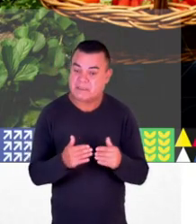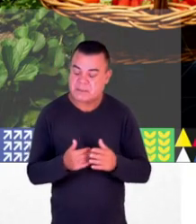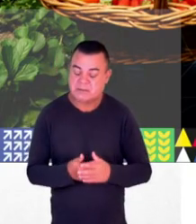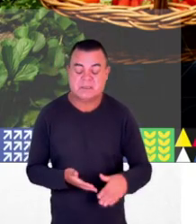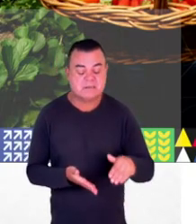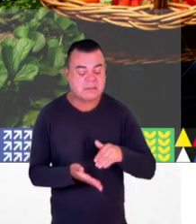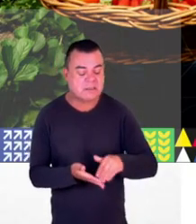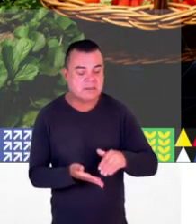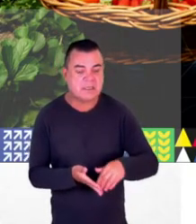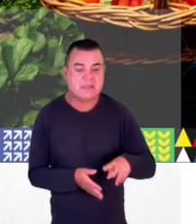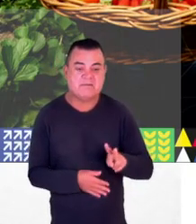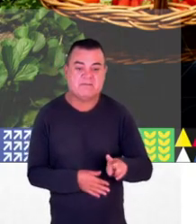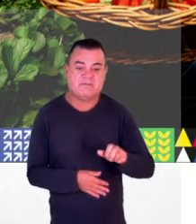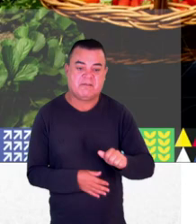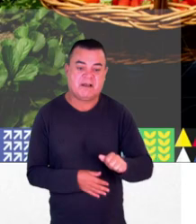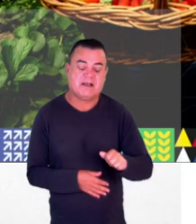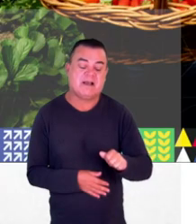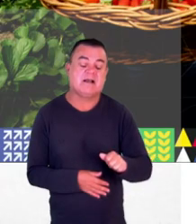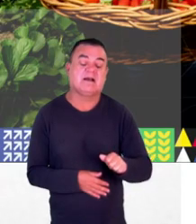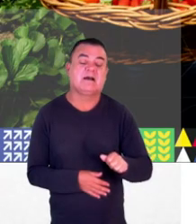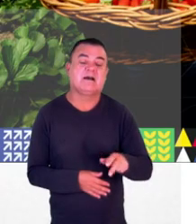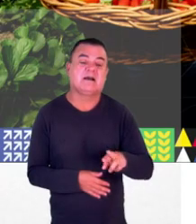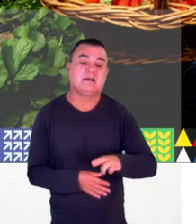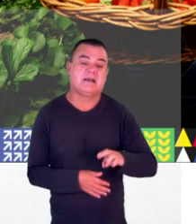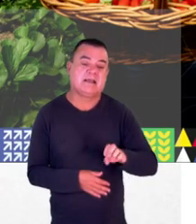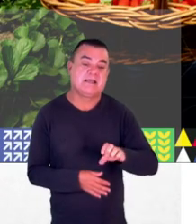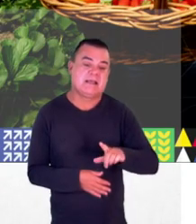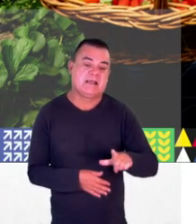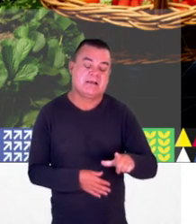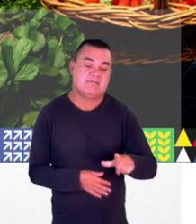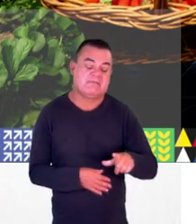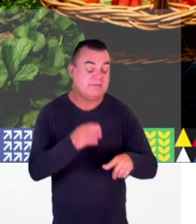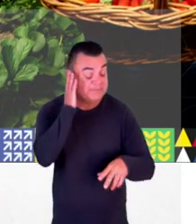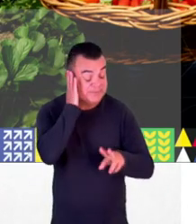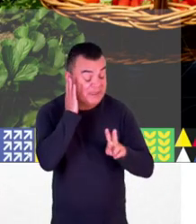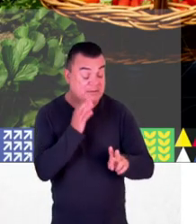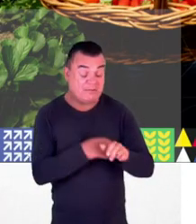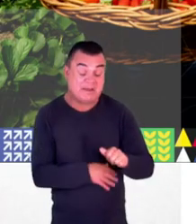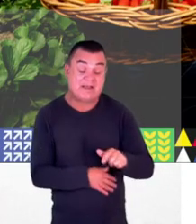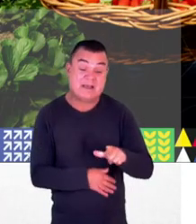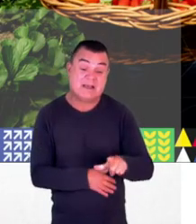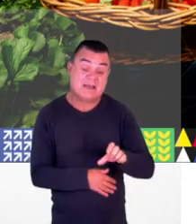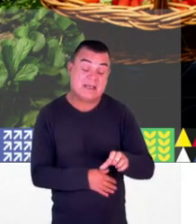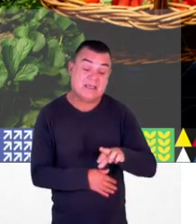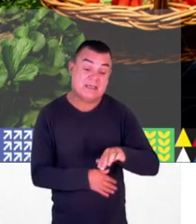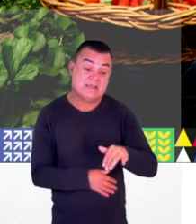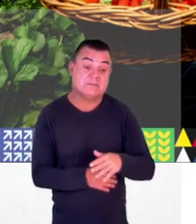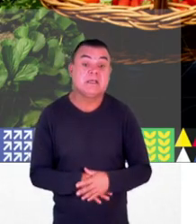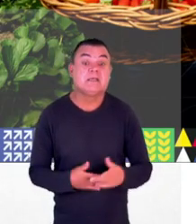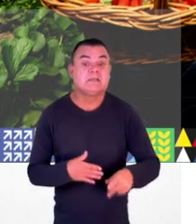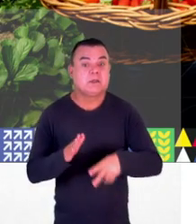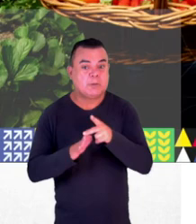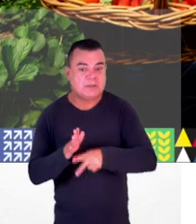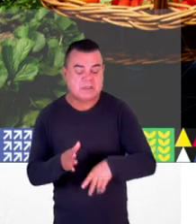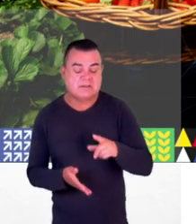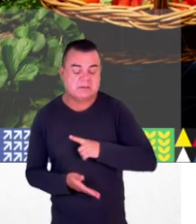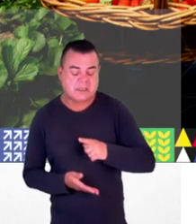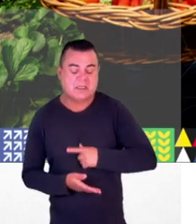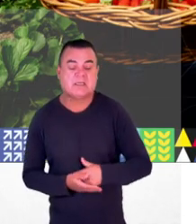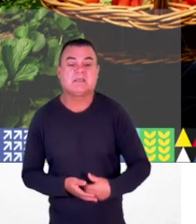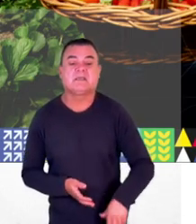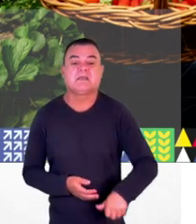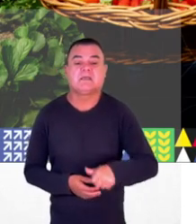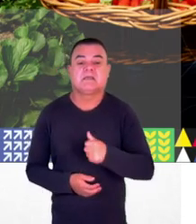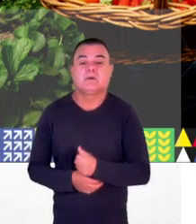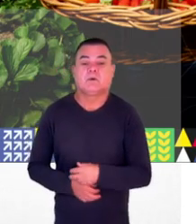secretária Valéria e pra gente seguir em diálogo então o plano Ele conta com são 80 ações nós temos 80 ações